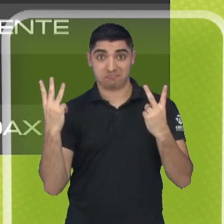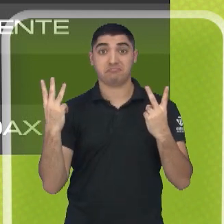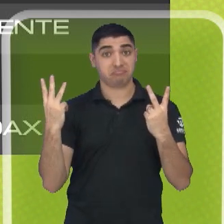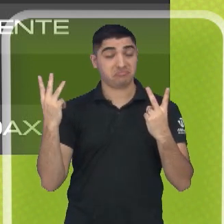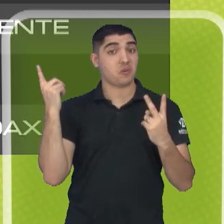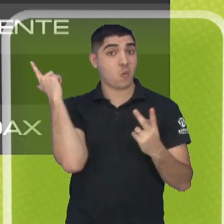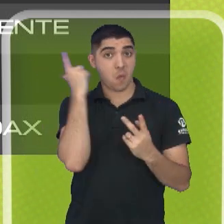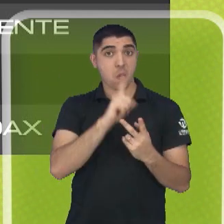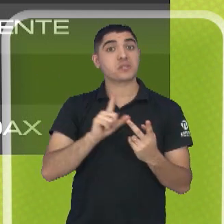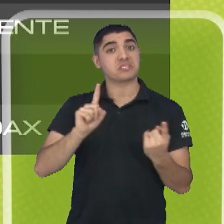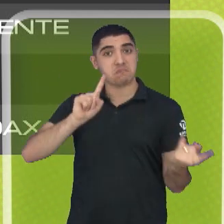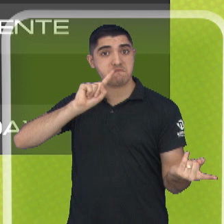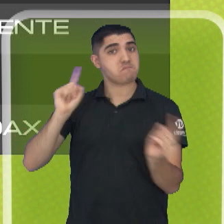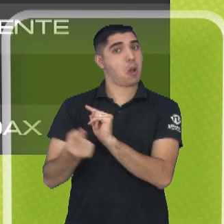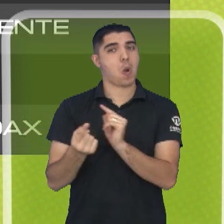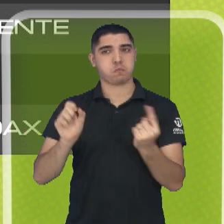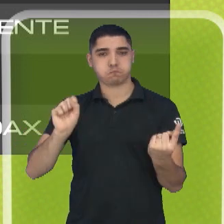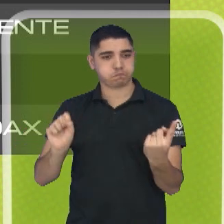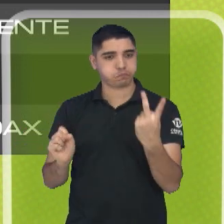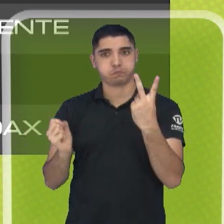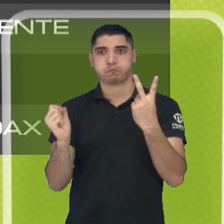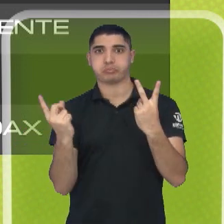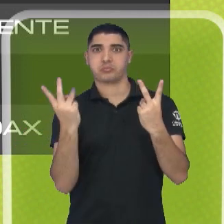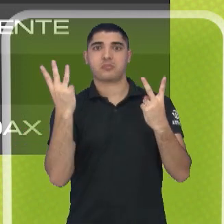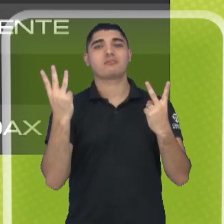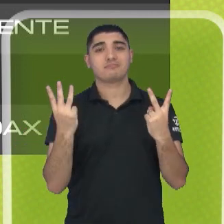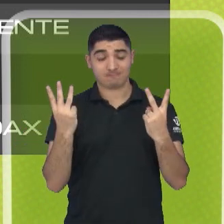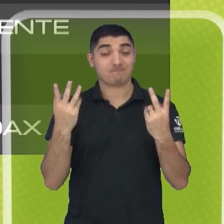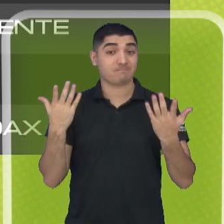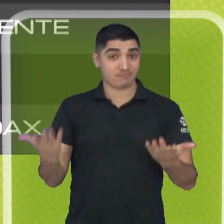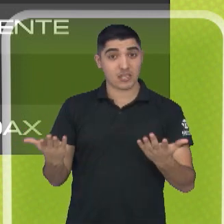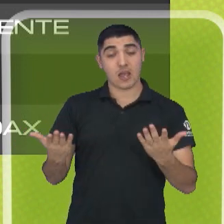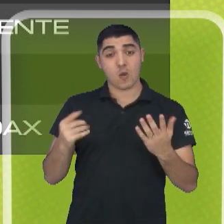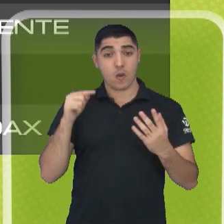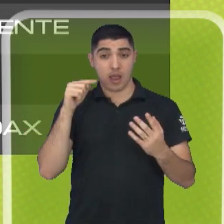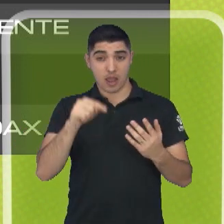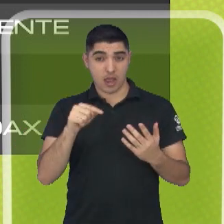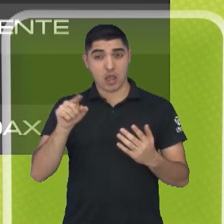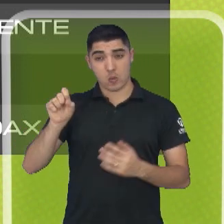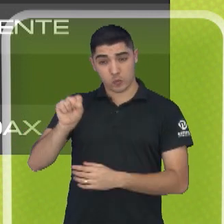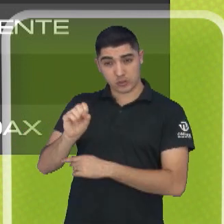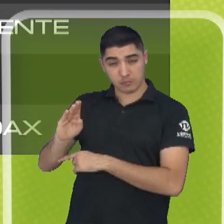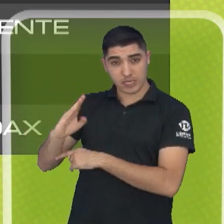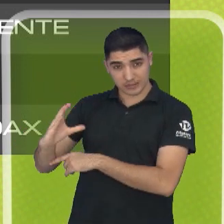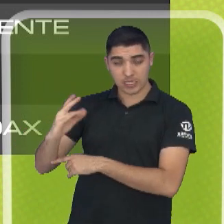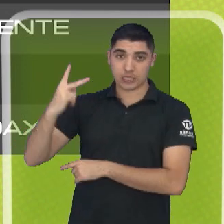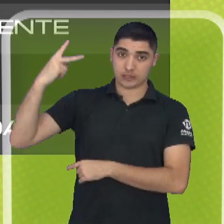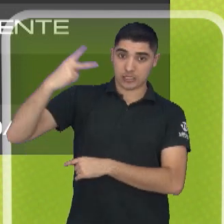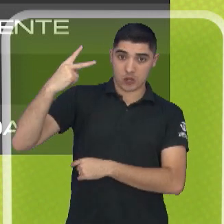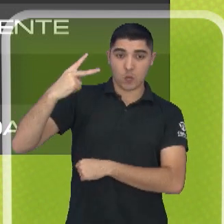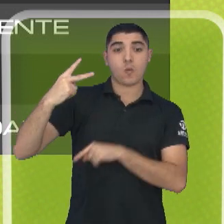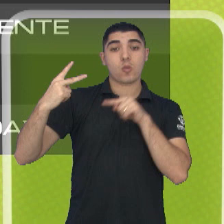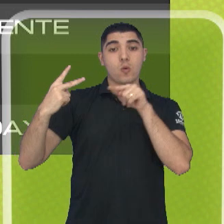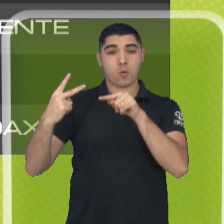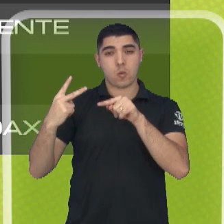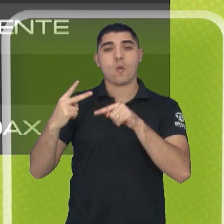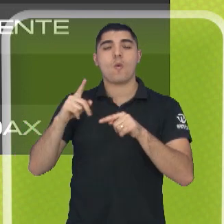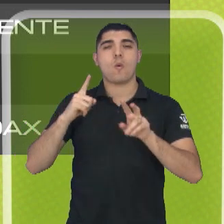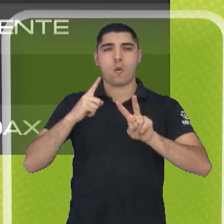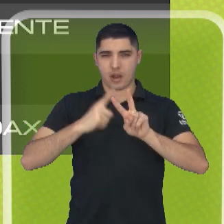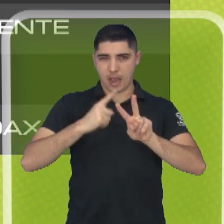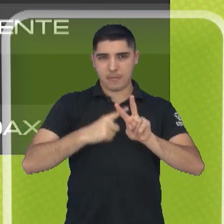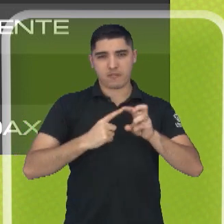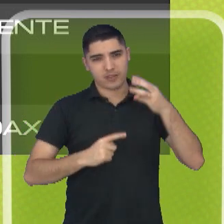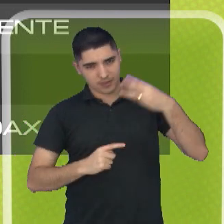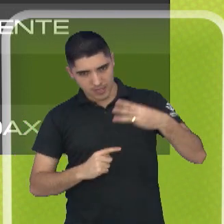Bernardo acabou virando para cima do Bragantino, que colocou o São Bernardo na vice-liderança, deixando o Capivariano em 3º e mantendo o São